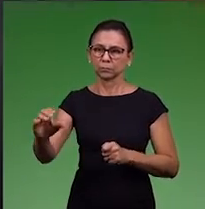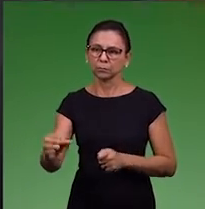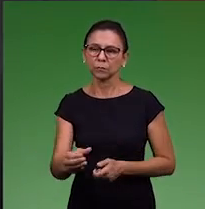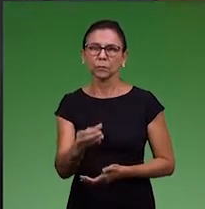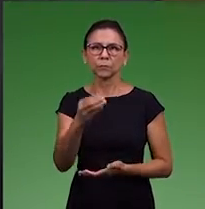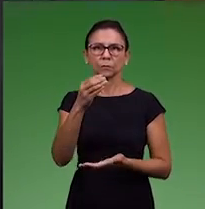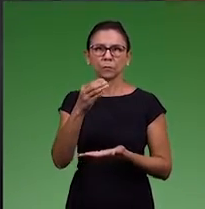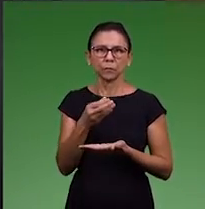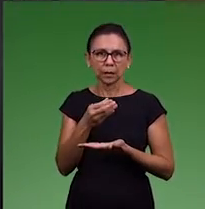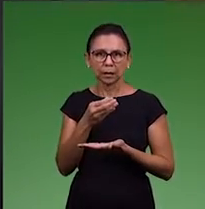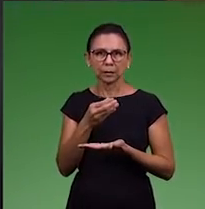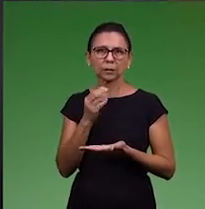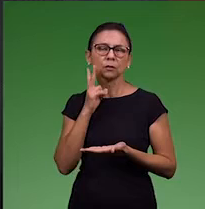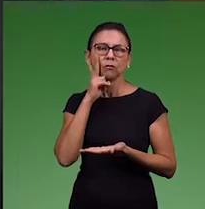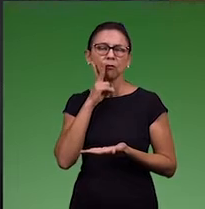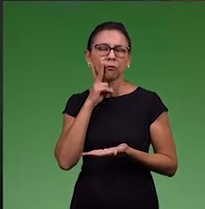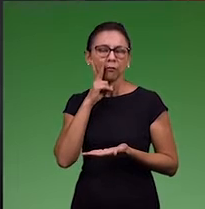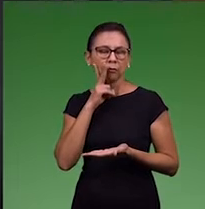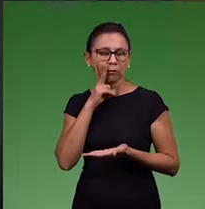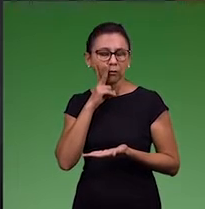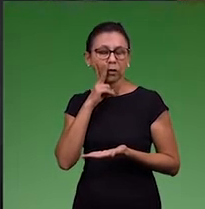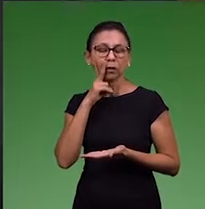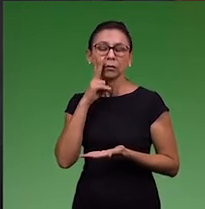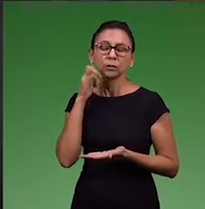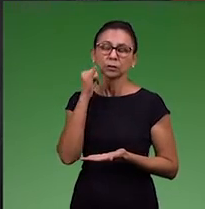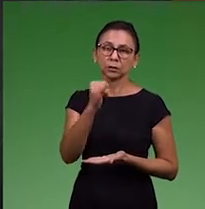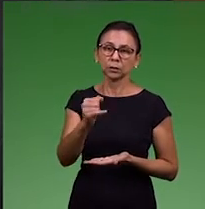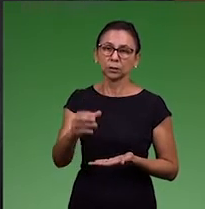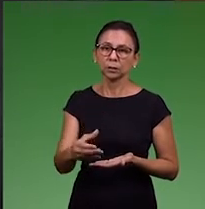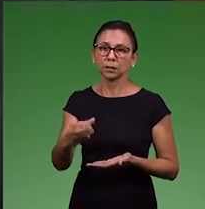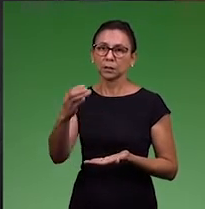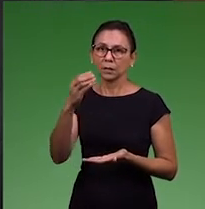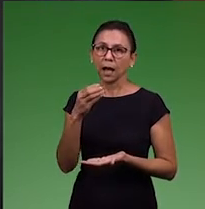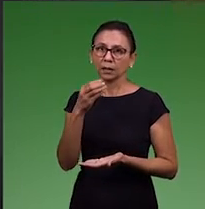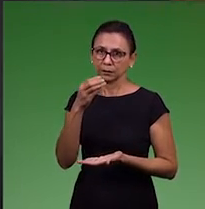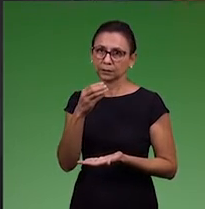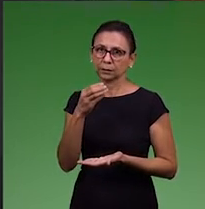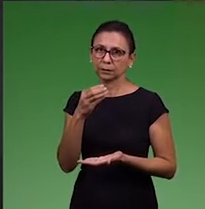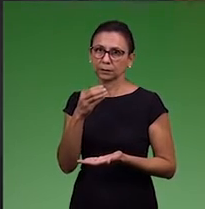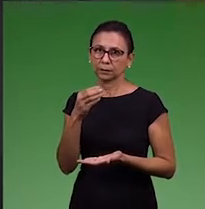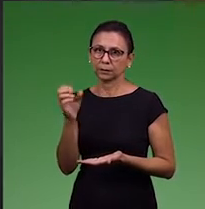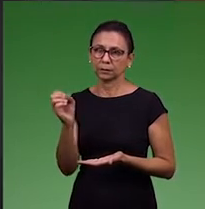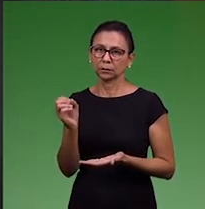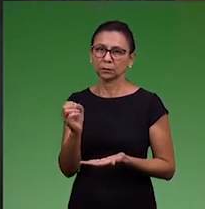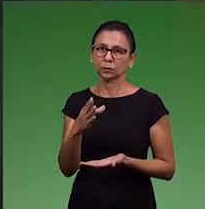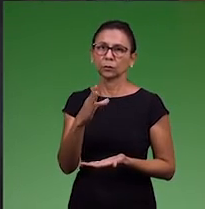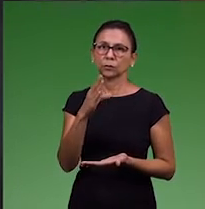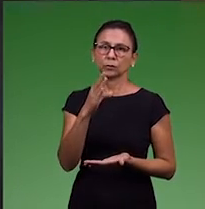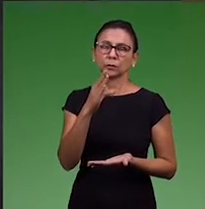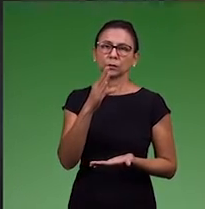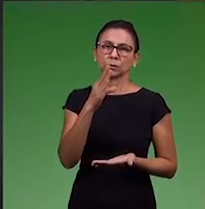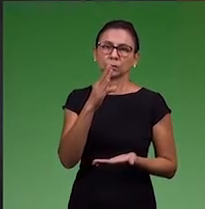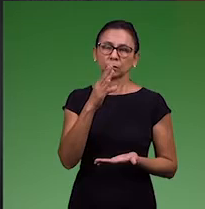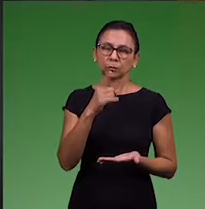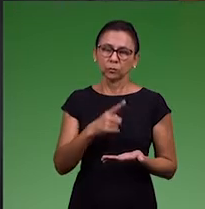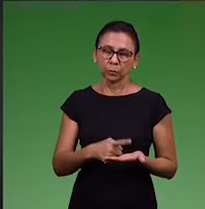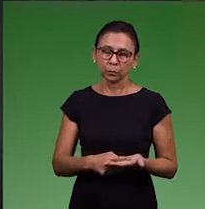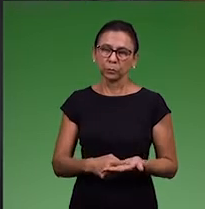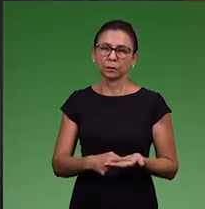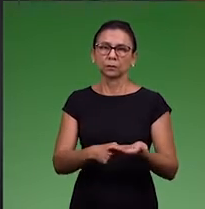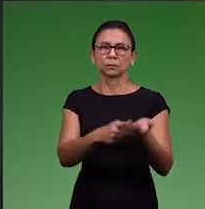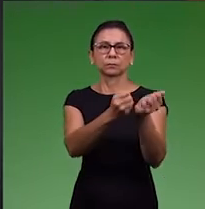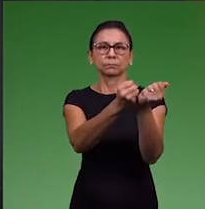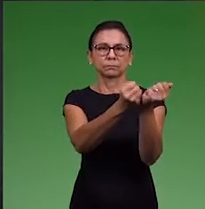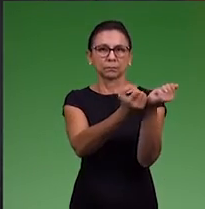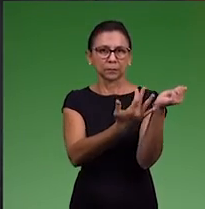cálice com o vinho, que era símbolo do seu sangue, e assim, esse cálice é o Novo Testamento no meu sangue. Quando nós falamos de